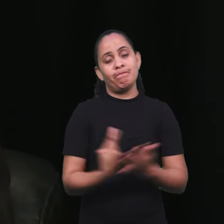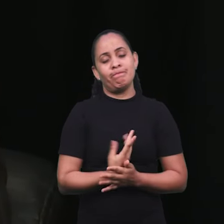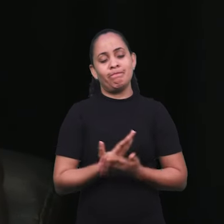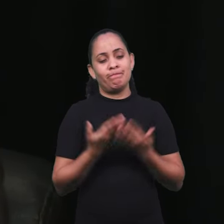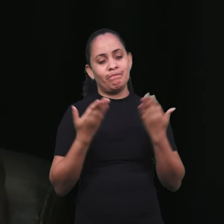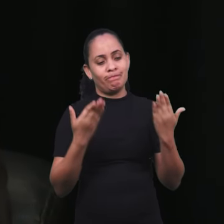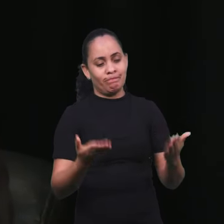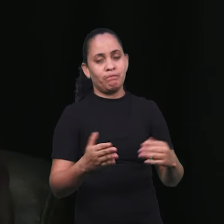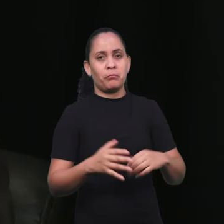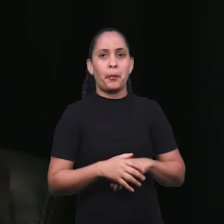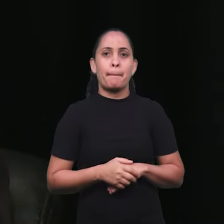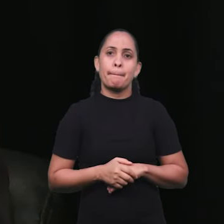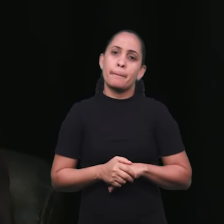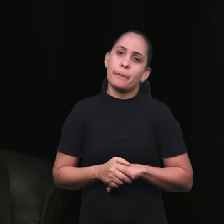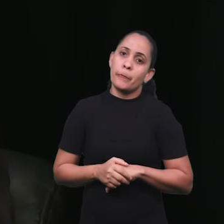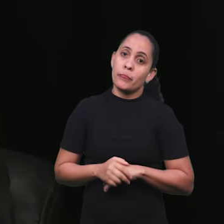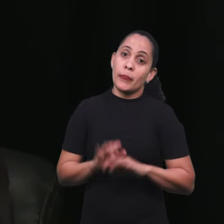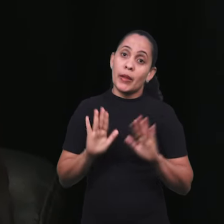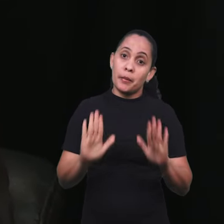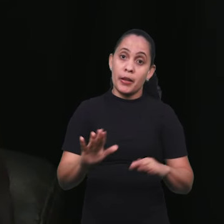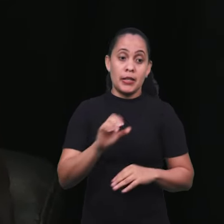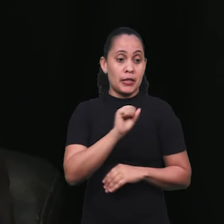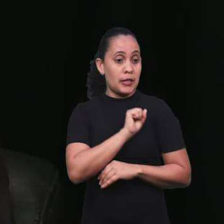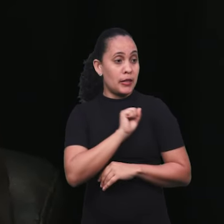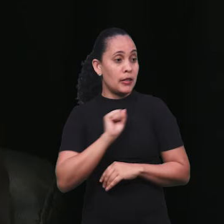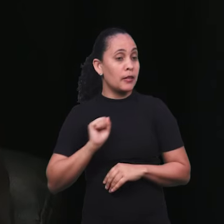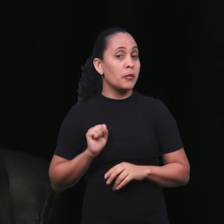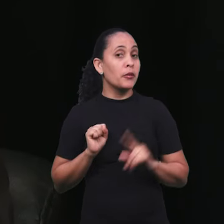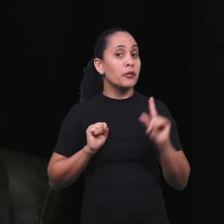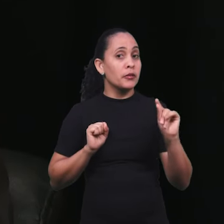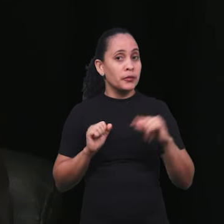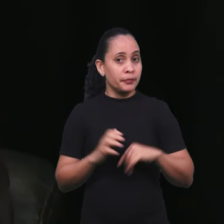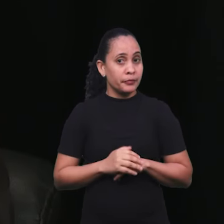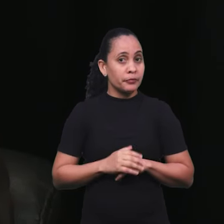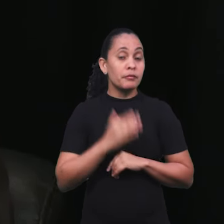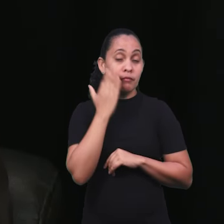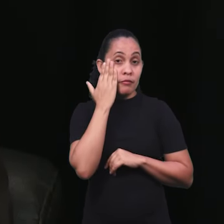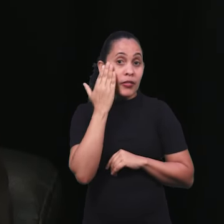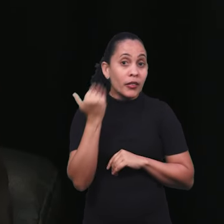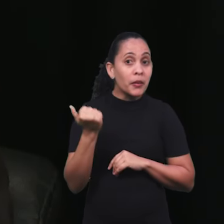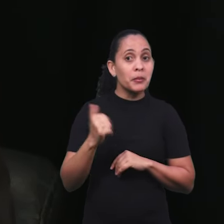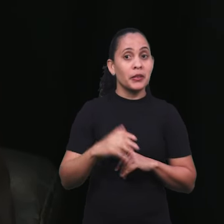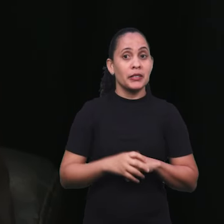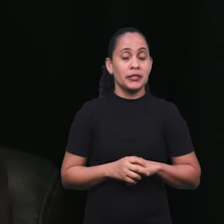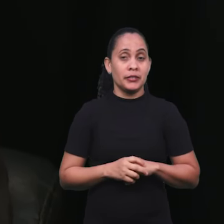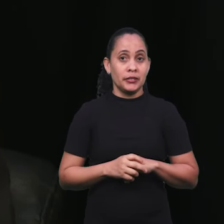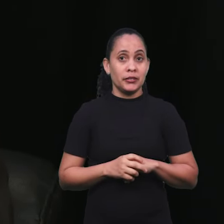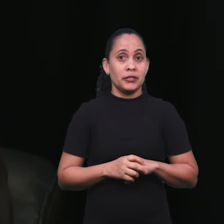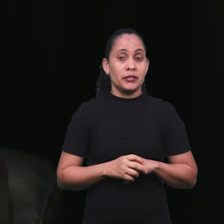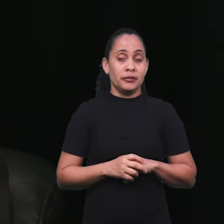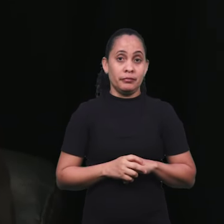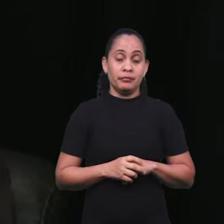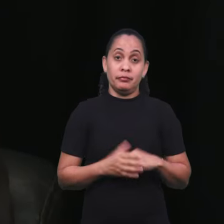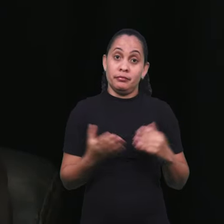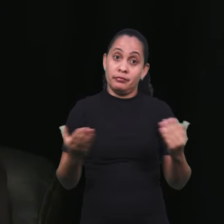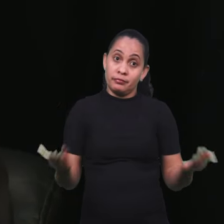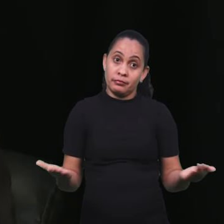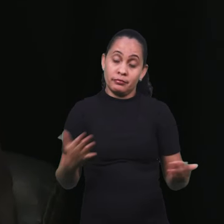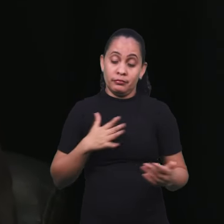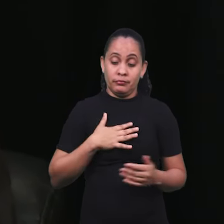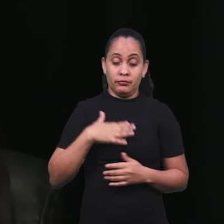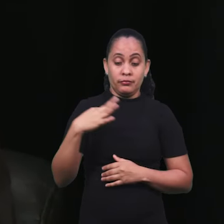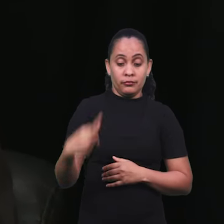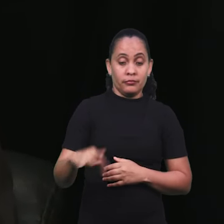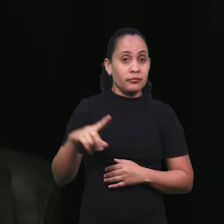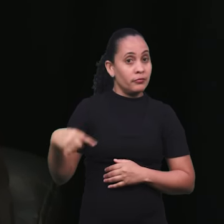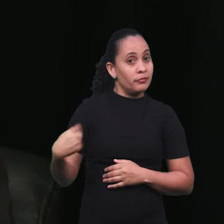situação degradante, né? Mas Samuel ele sabia onde ele estava e por que ele estava, né? Por